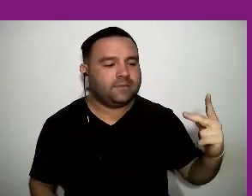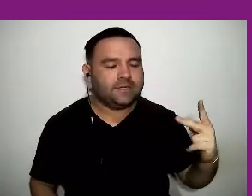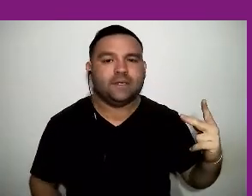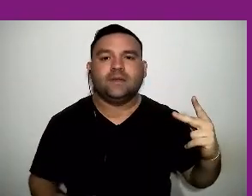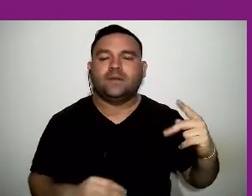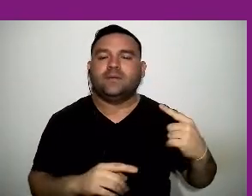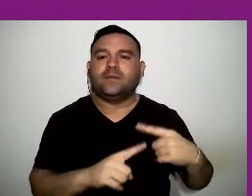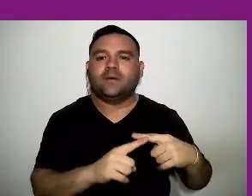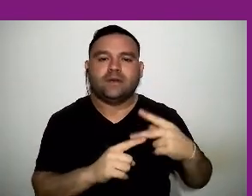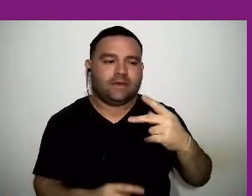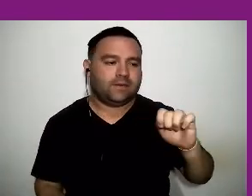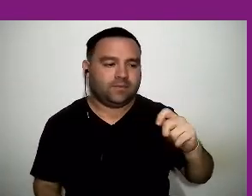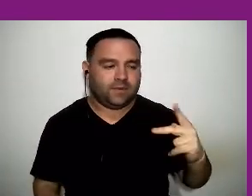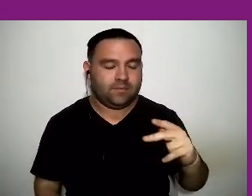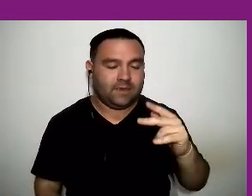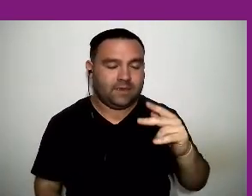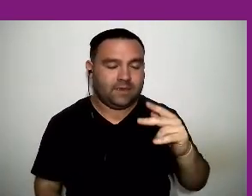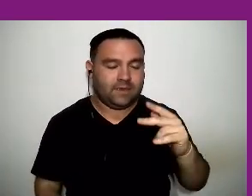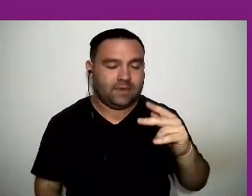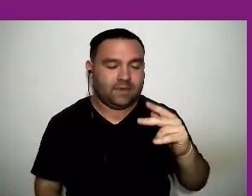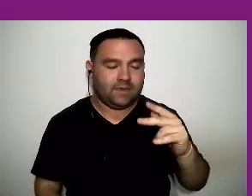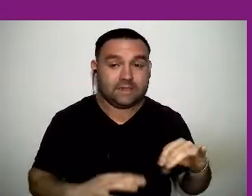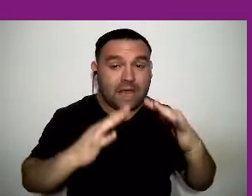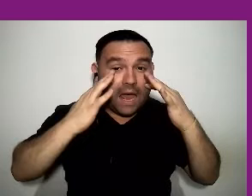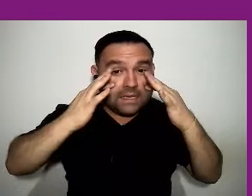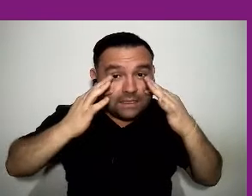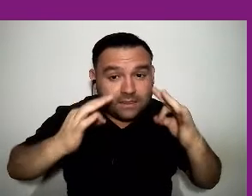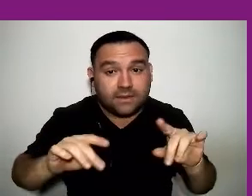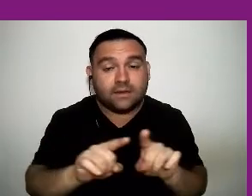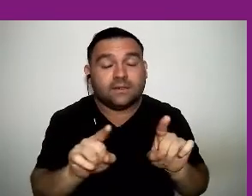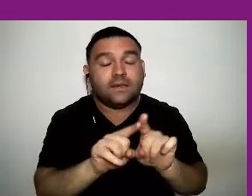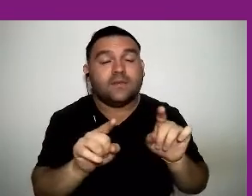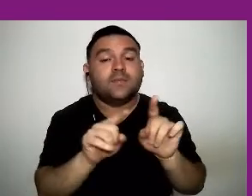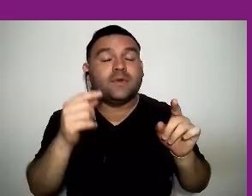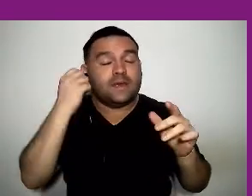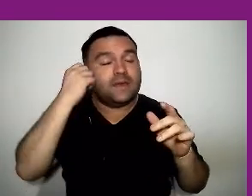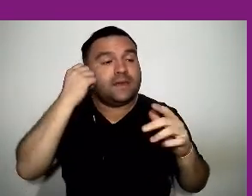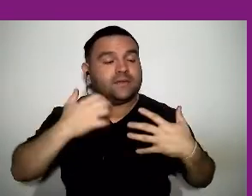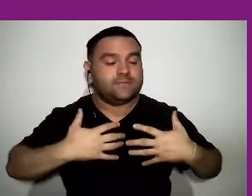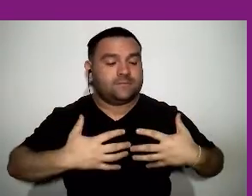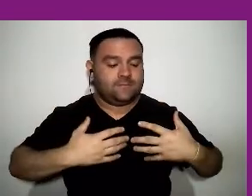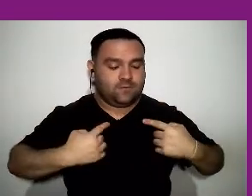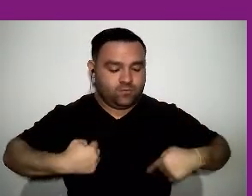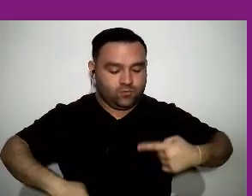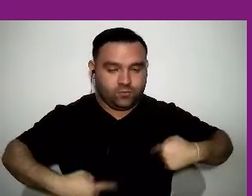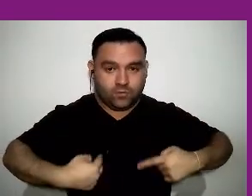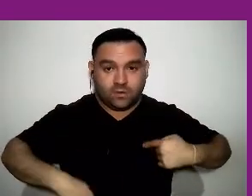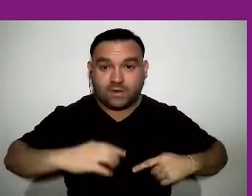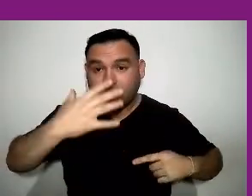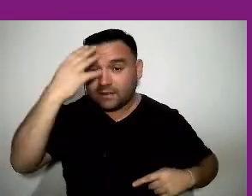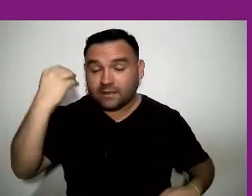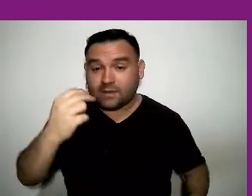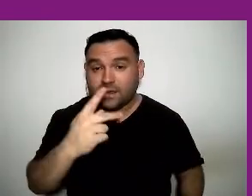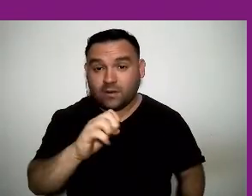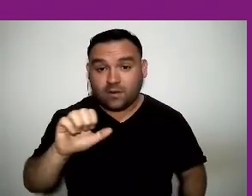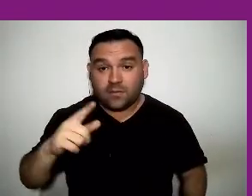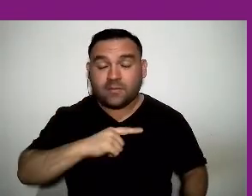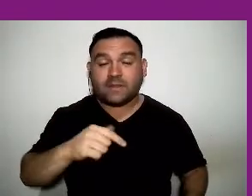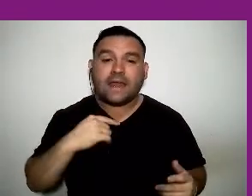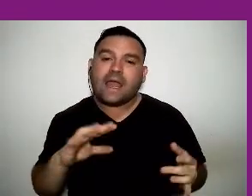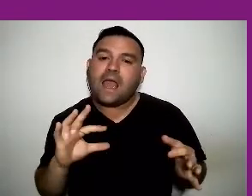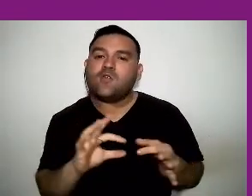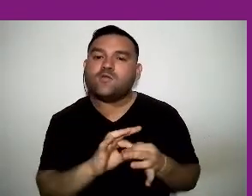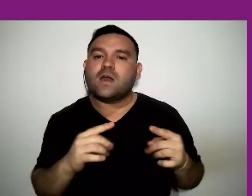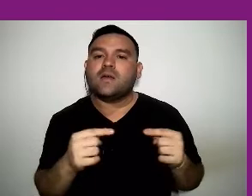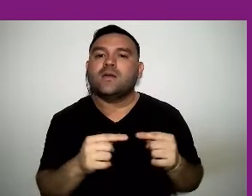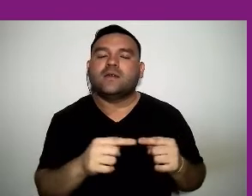com a tabela PIP-FO2, atenção na hemodinâmica. As pessoas aumentam o PIP, esquece que existe uma